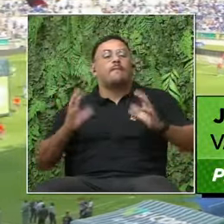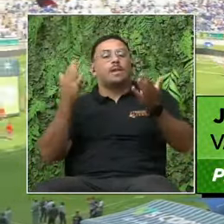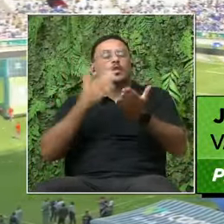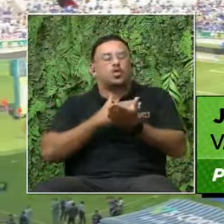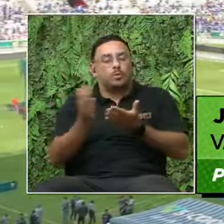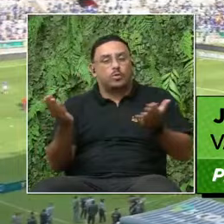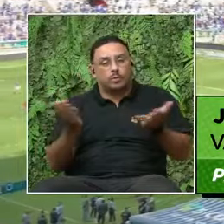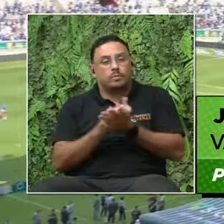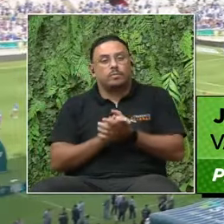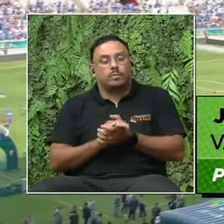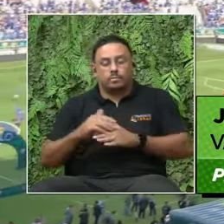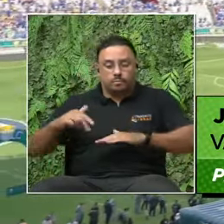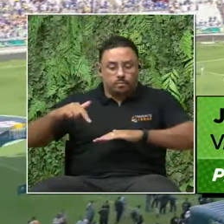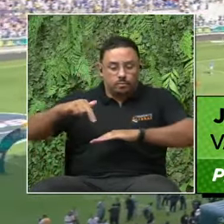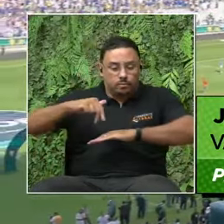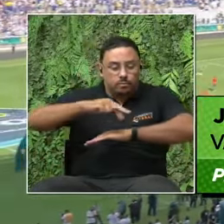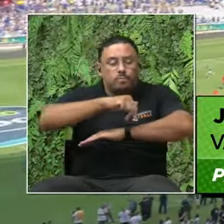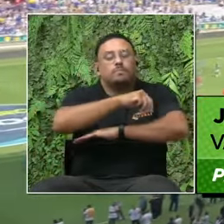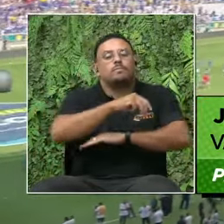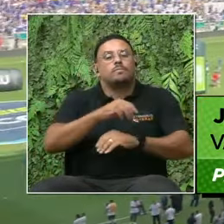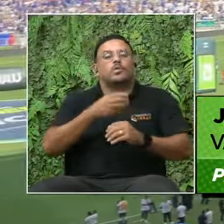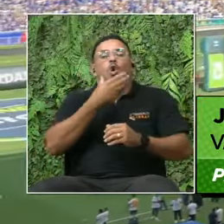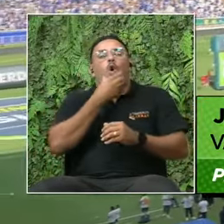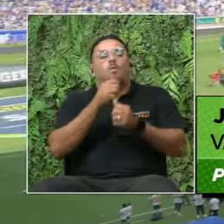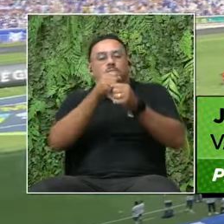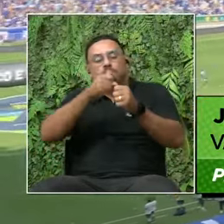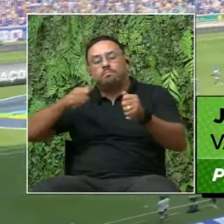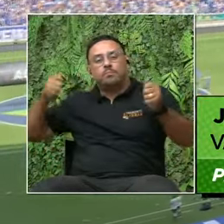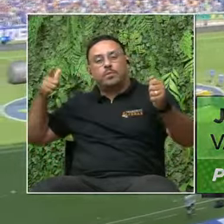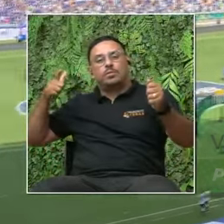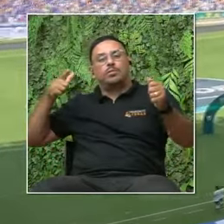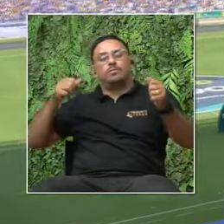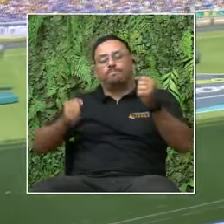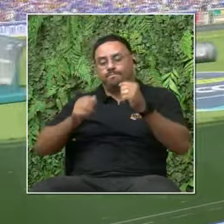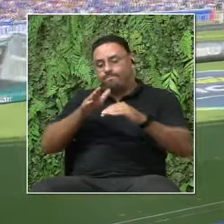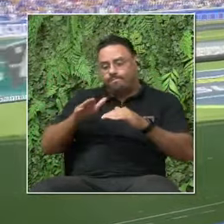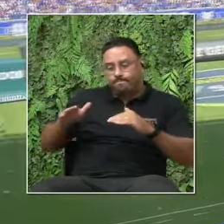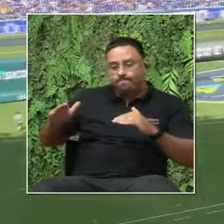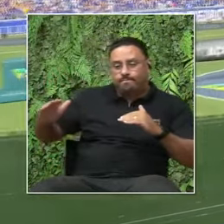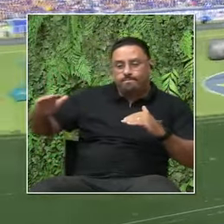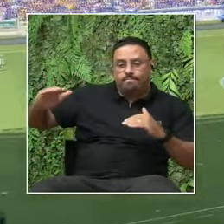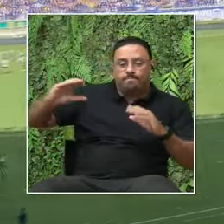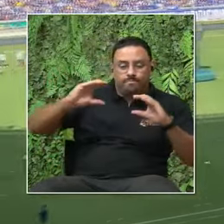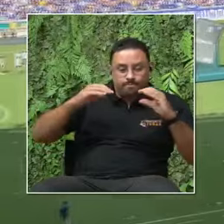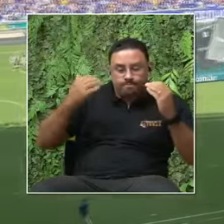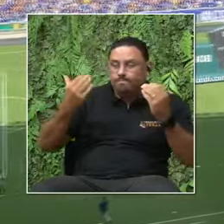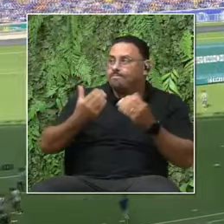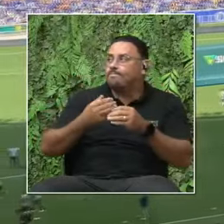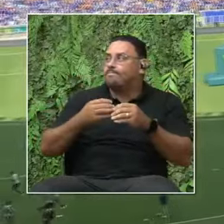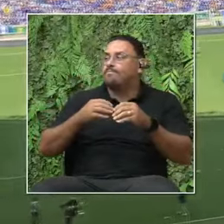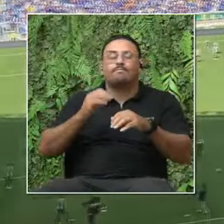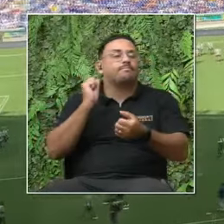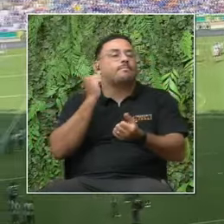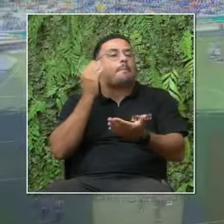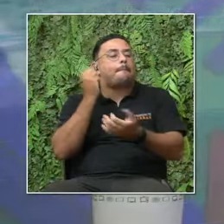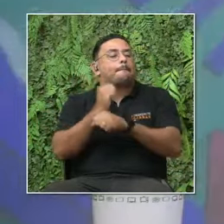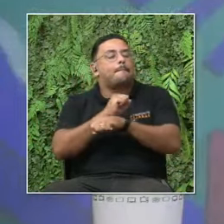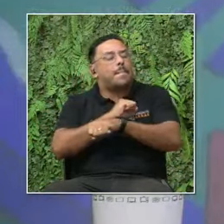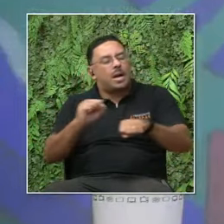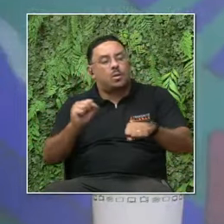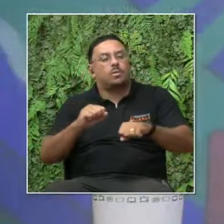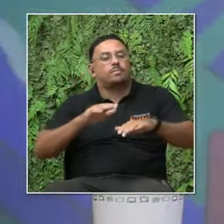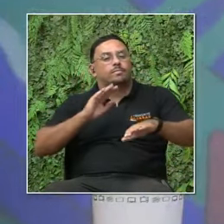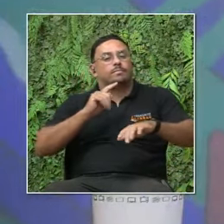começou começou com desfile de Marcelo Moreno em carro aberto né em carro conversível pendurou as chuteiras torcedor do